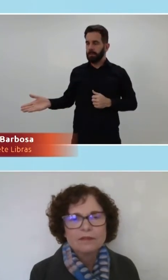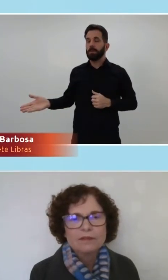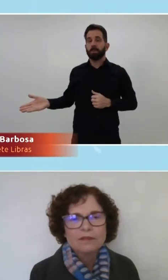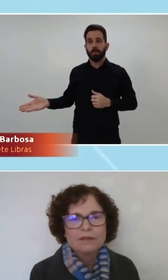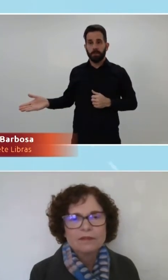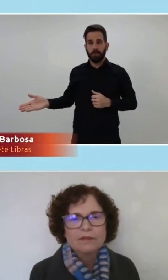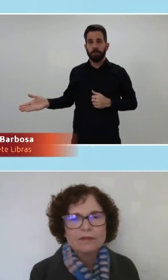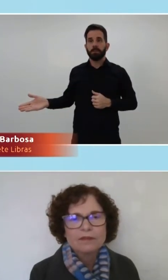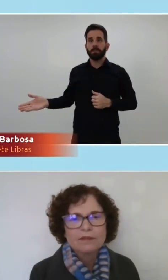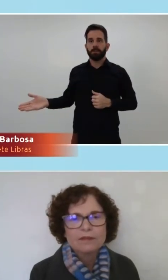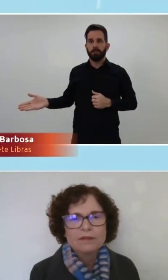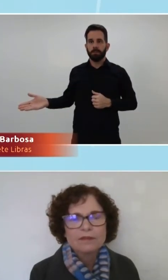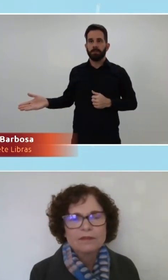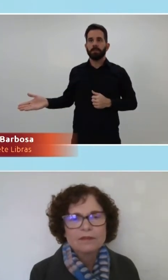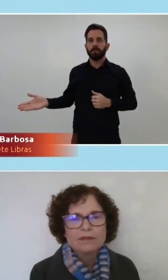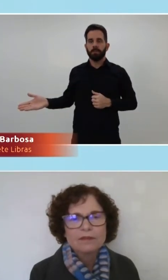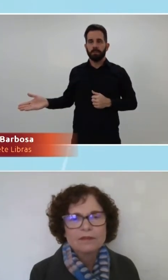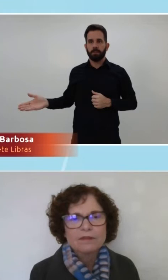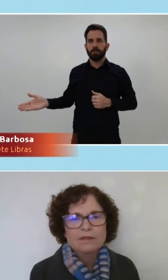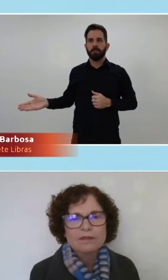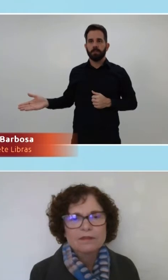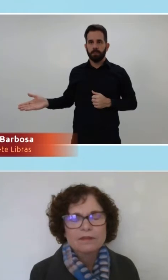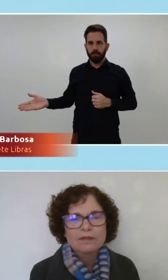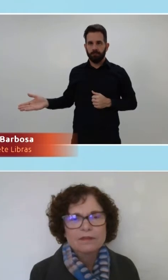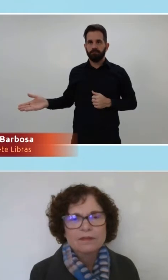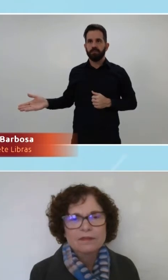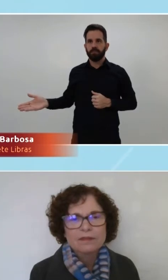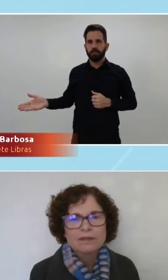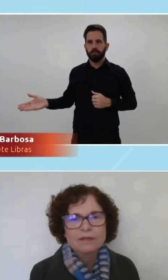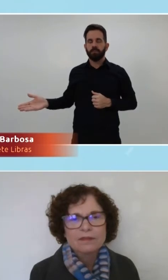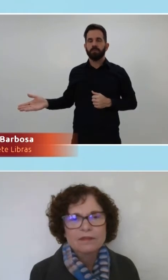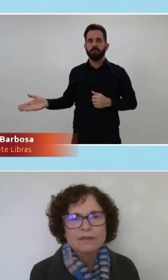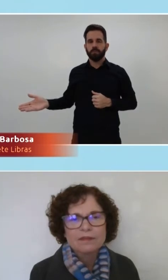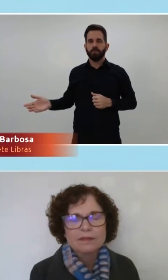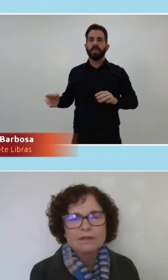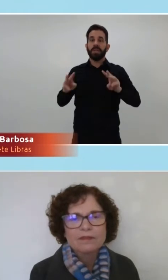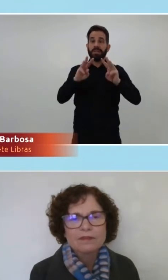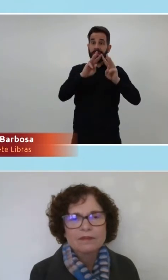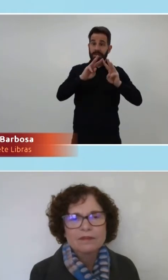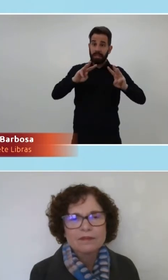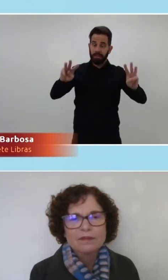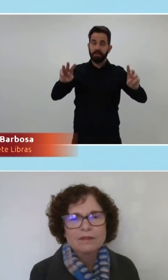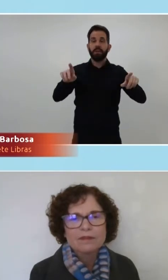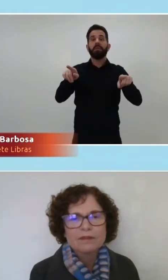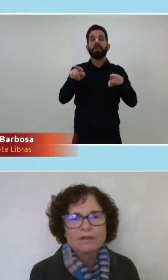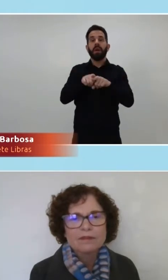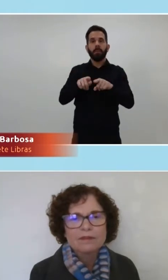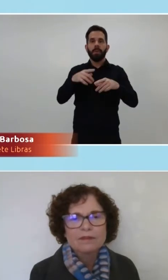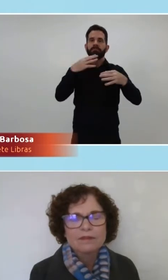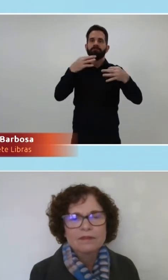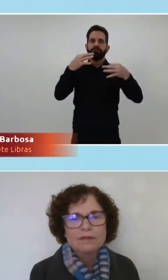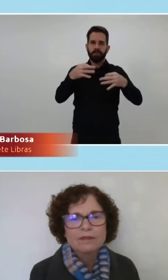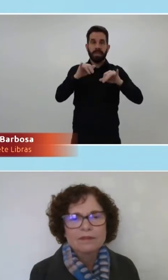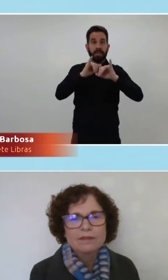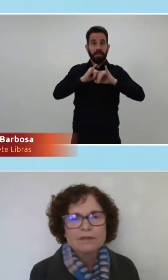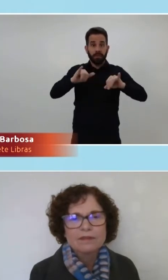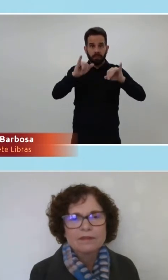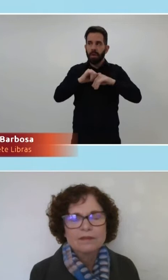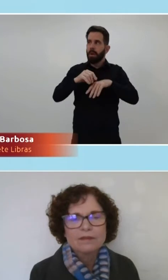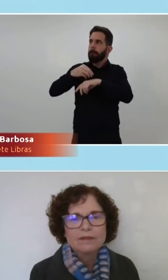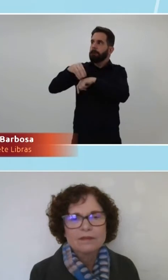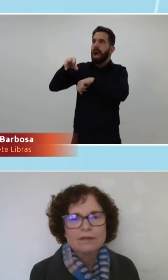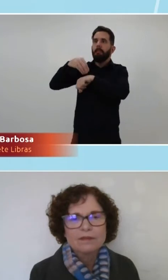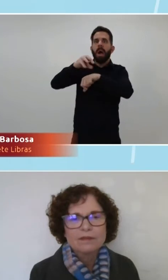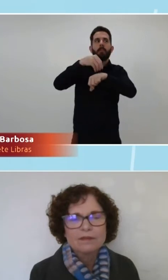nãobataeduque.org.br e abrir o site aqui até para também repassar a informação correta. Você pode procurar o site,